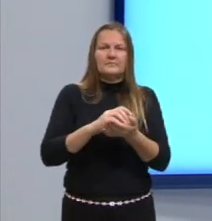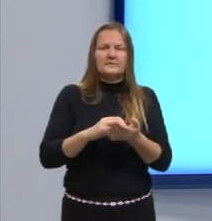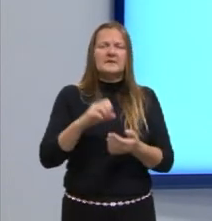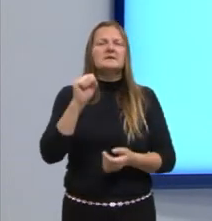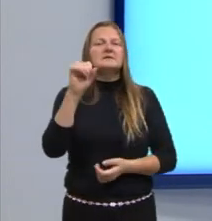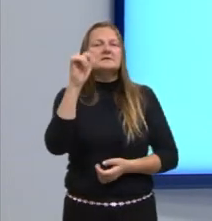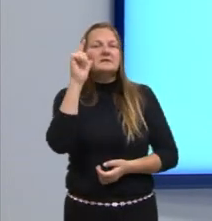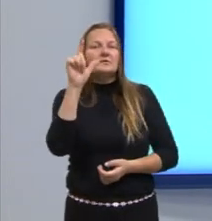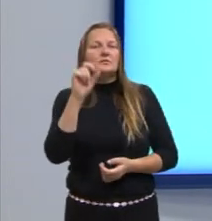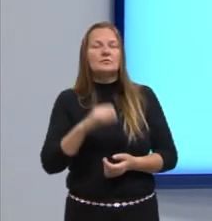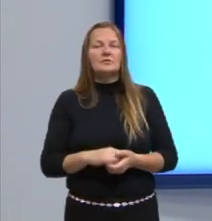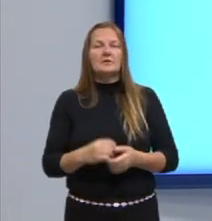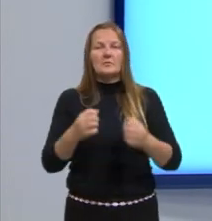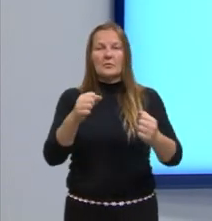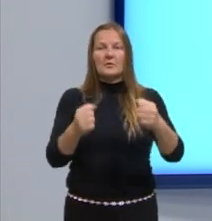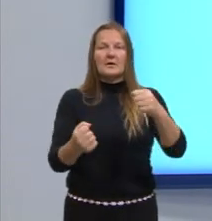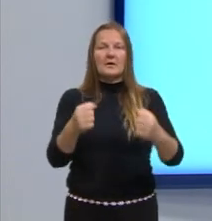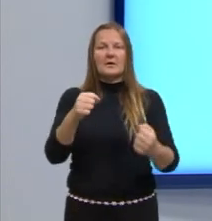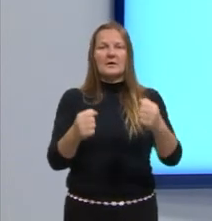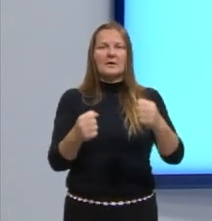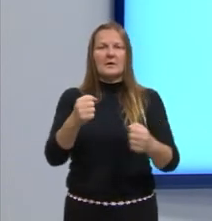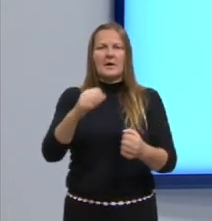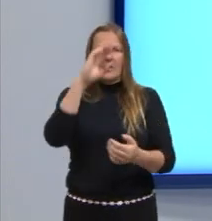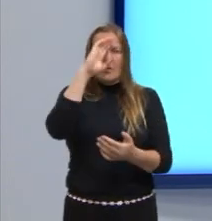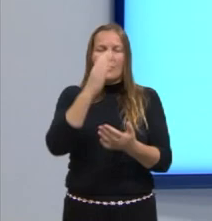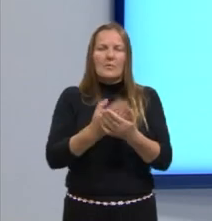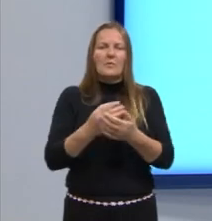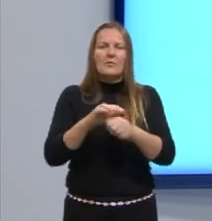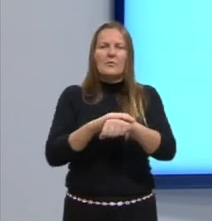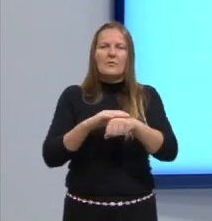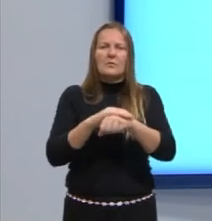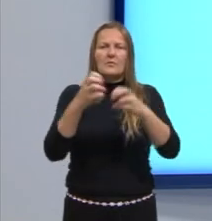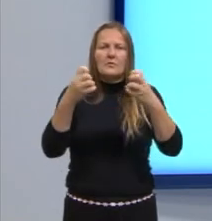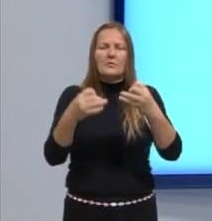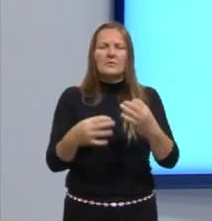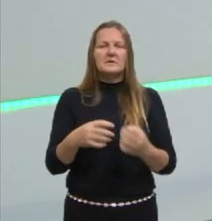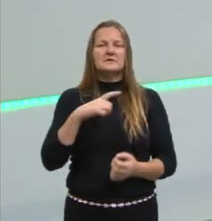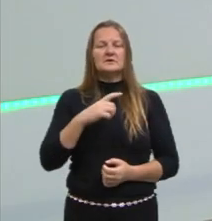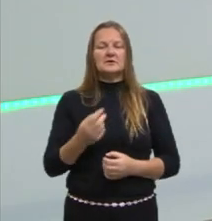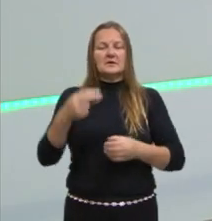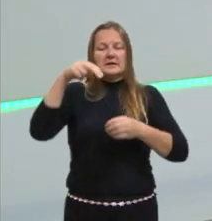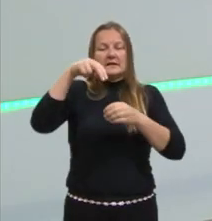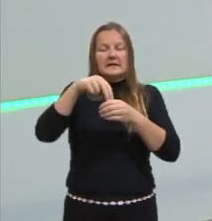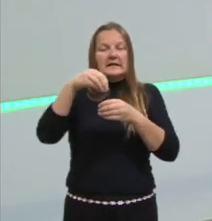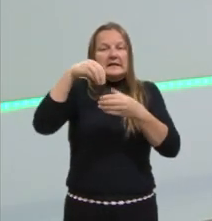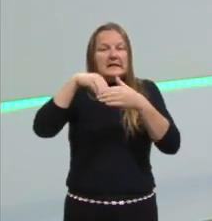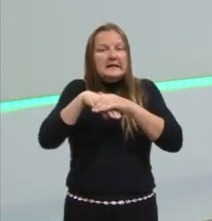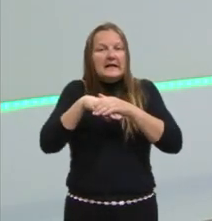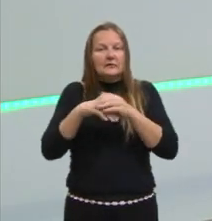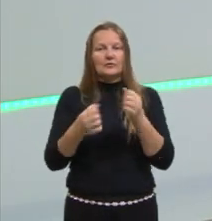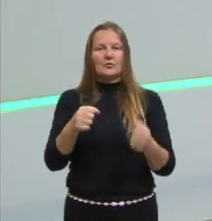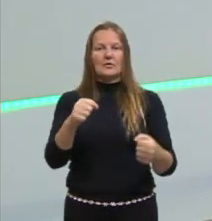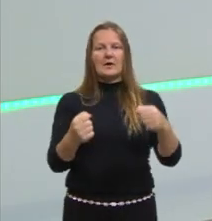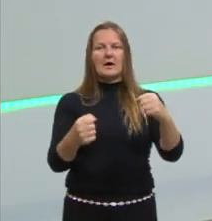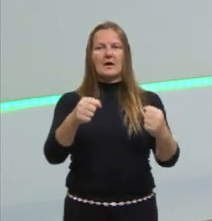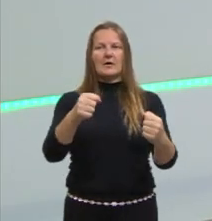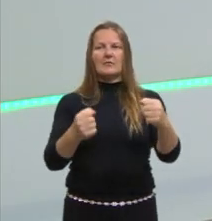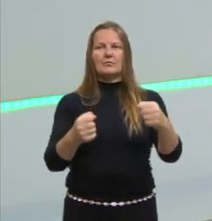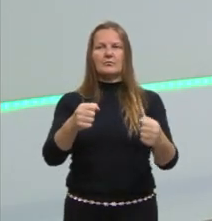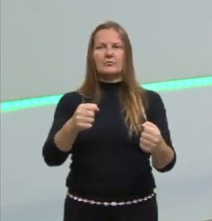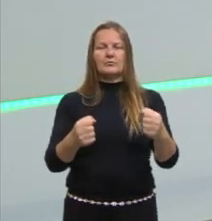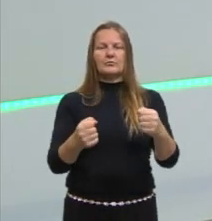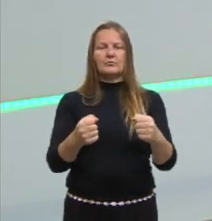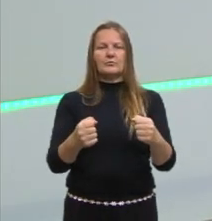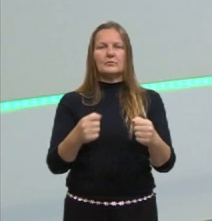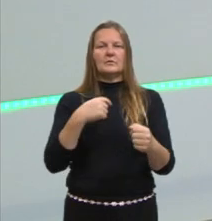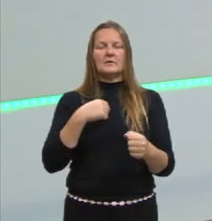considerar aquela história do carro que eu já acredito que eu já comentei com vocês então se eu estou dentro do carro em relação eu